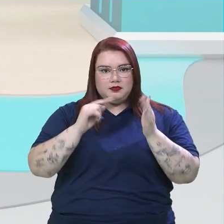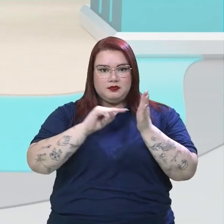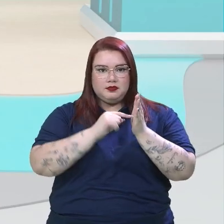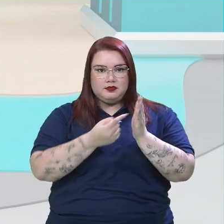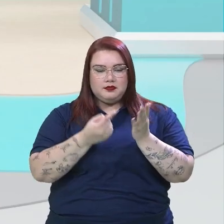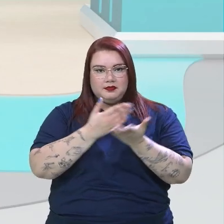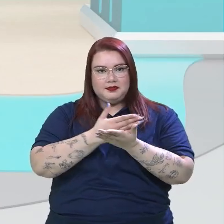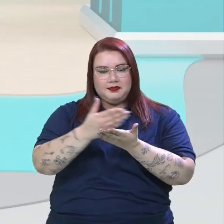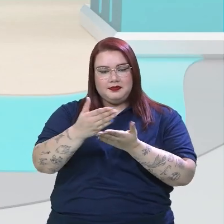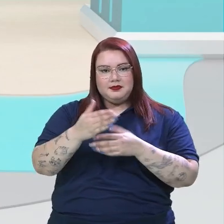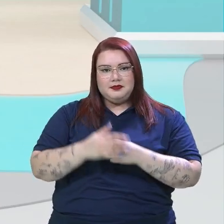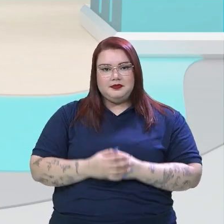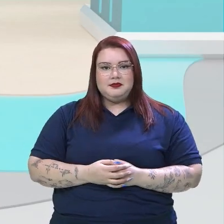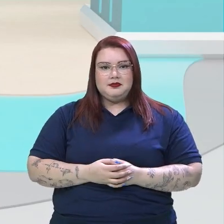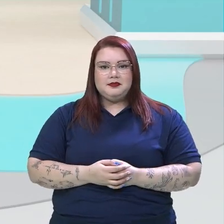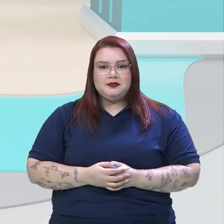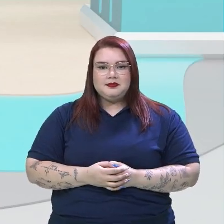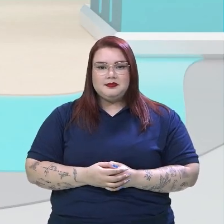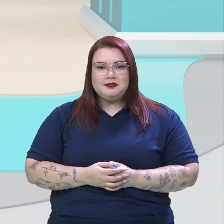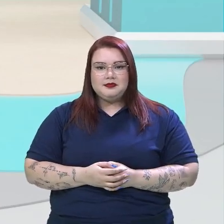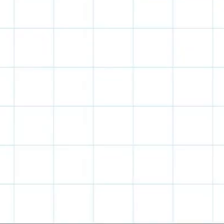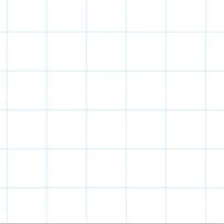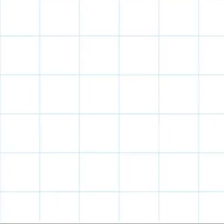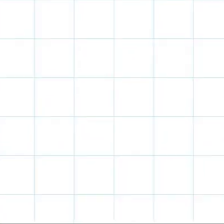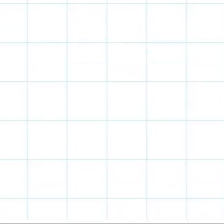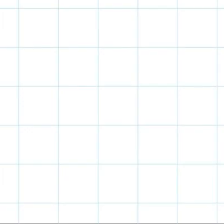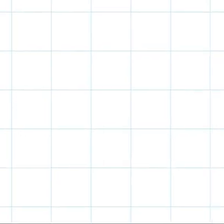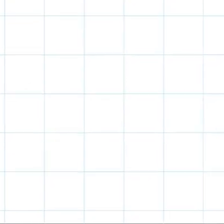pontuação. Vamos à nossa aula.